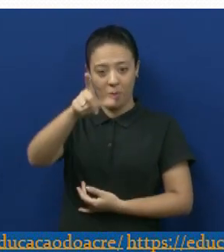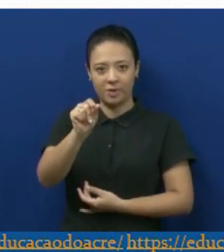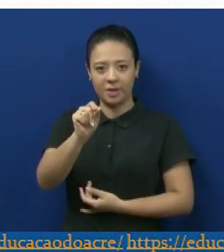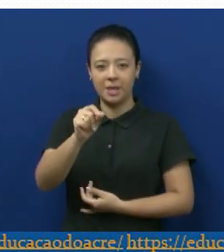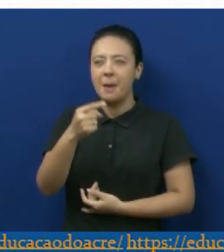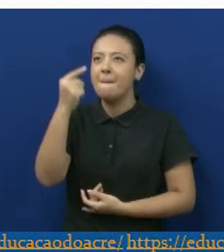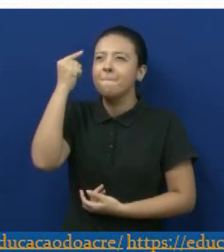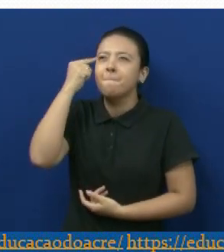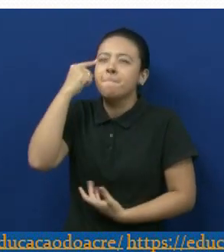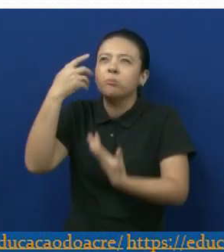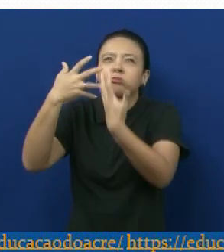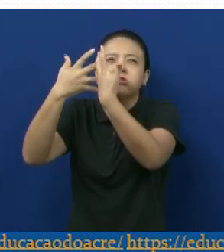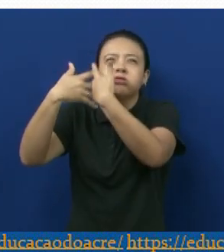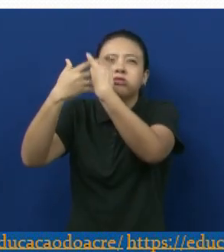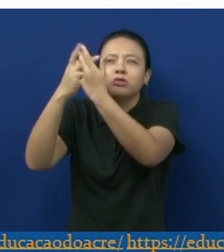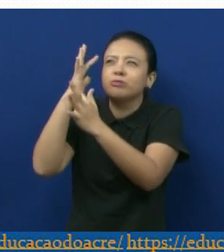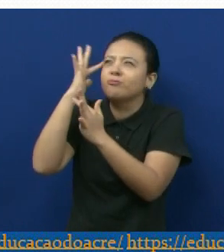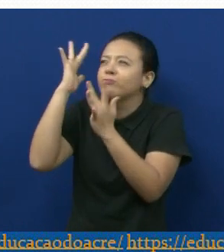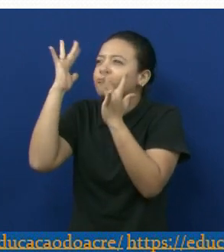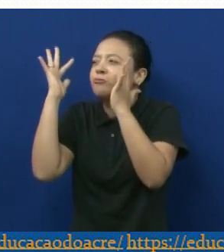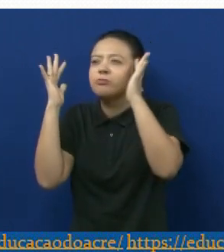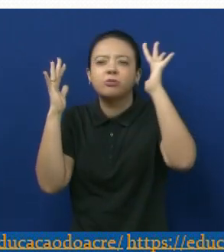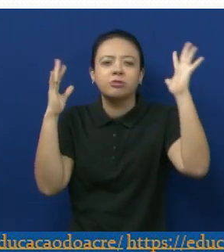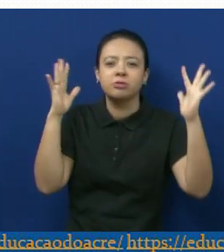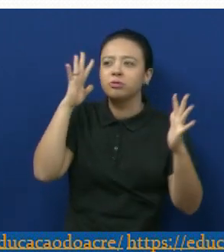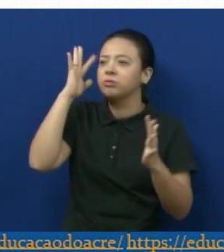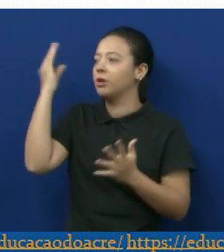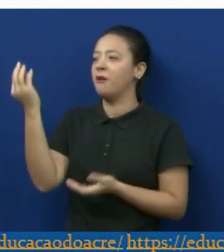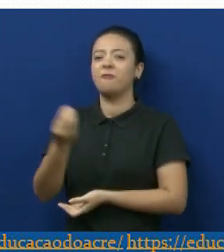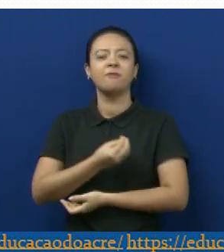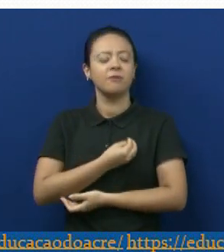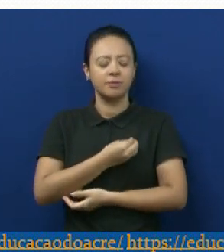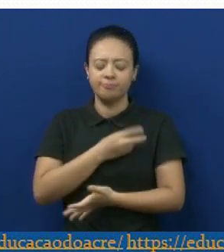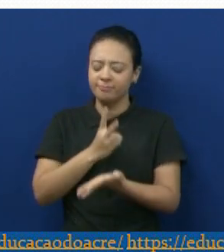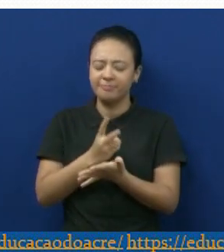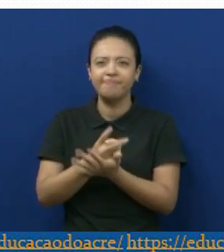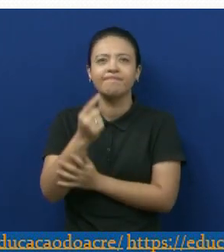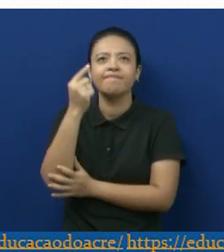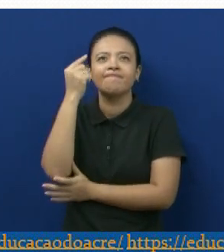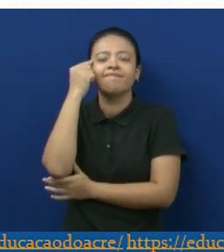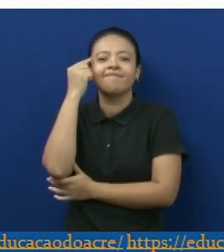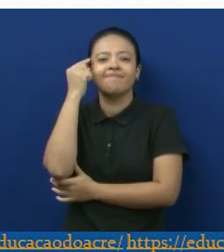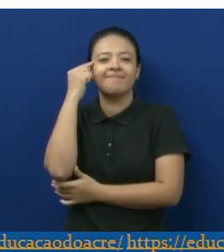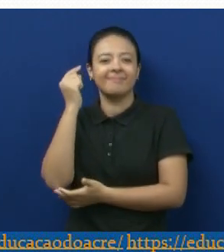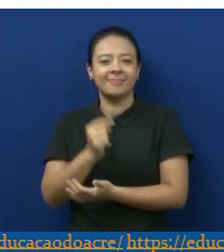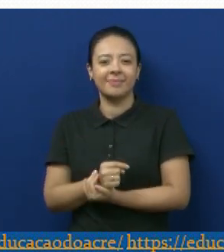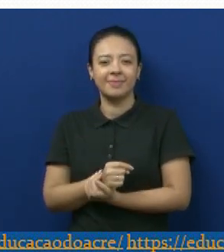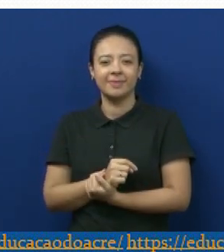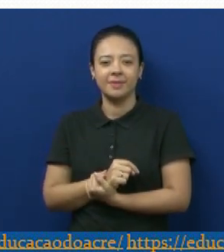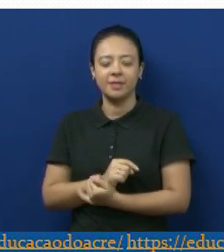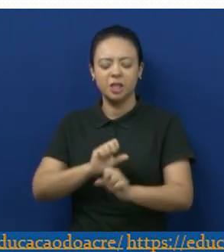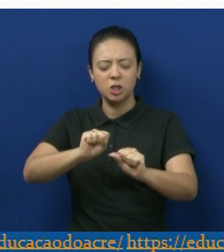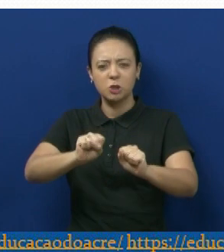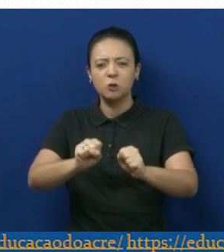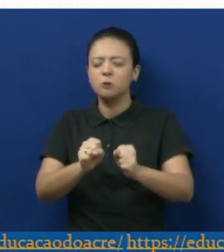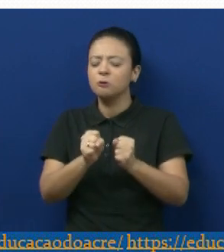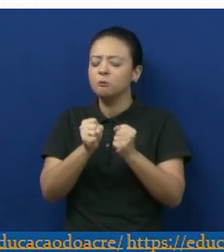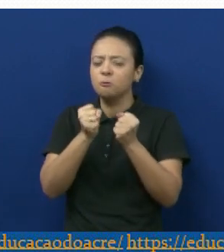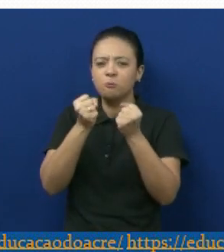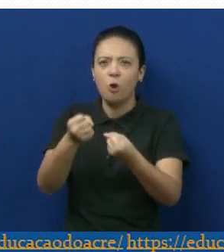a intolerância e a incompreensão. Vamos festejar a violência e esquecer a nossa gente, que